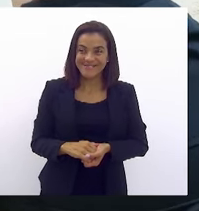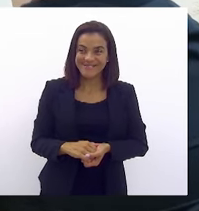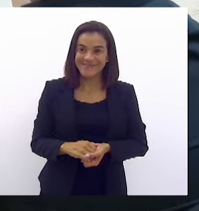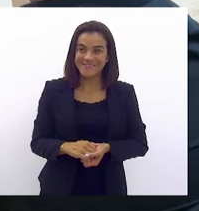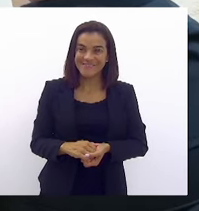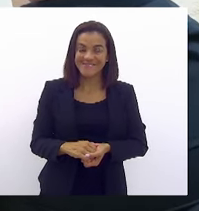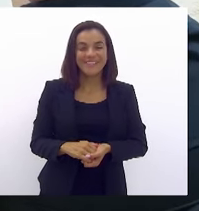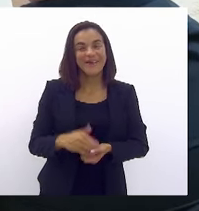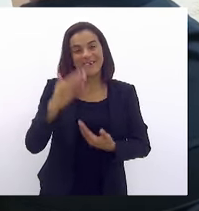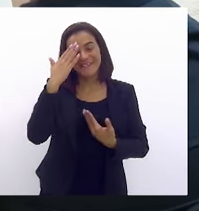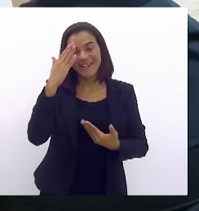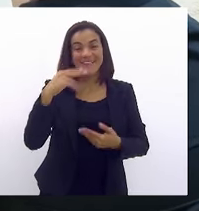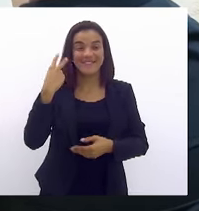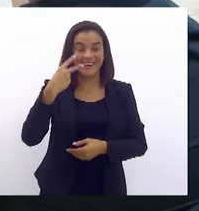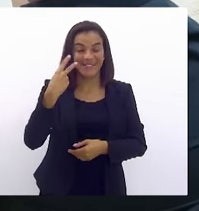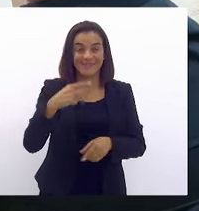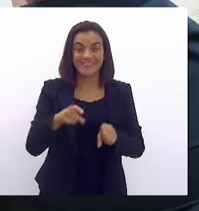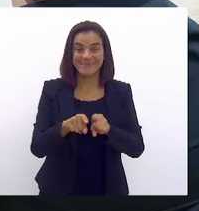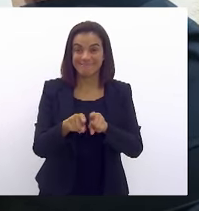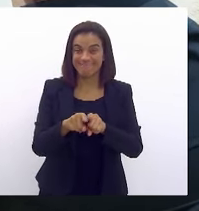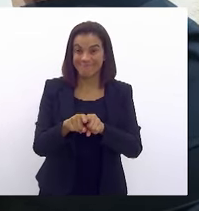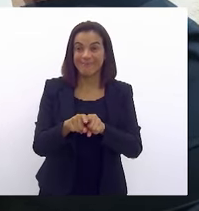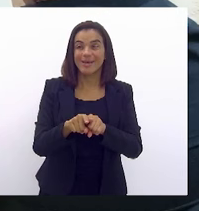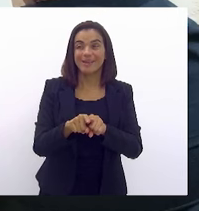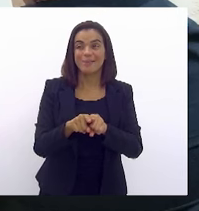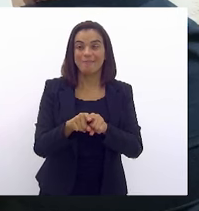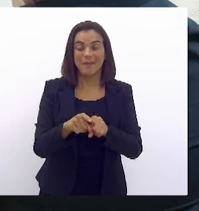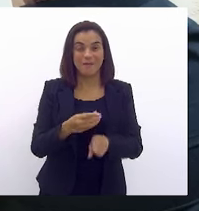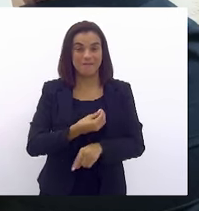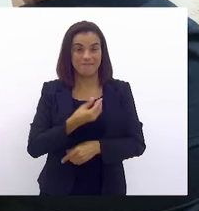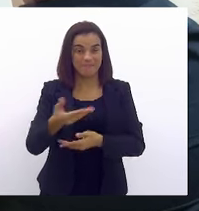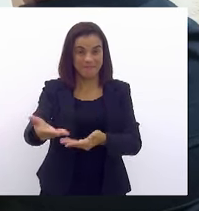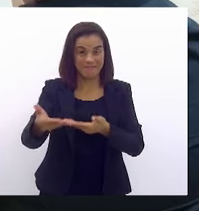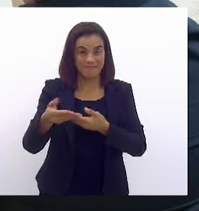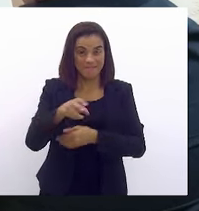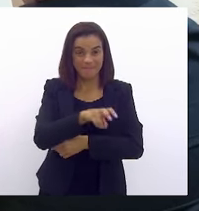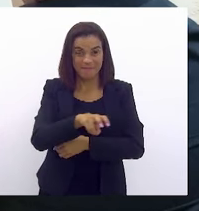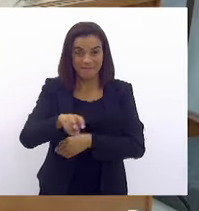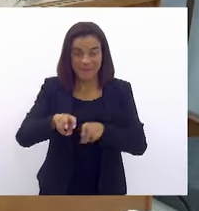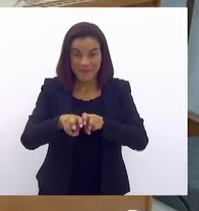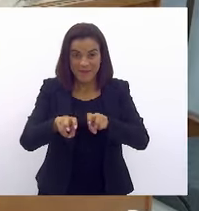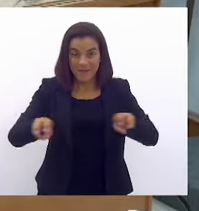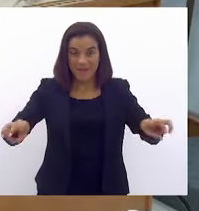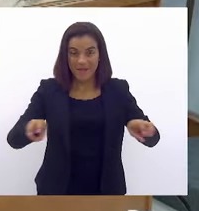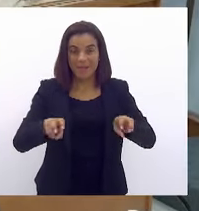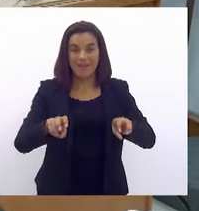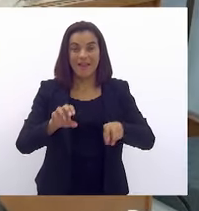Obrigado, vereador. Gostaria também de fazer parte da mesa aqui o tenente Azevedo, da UPAN.